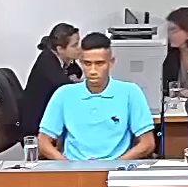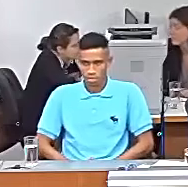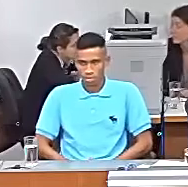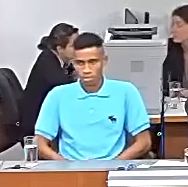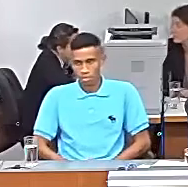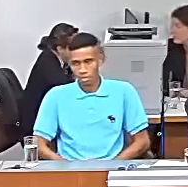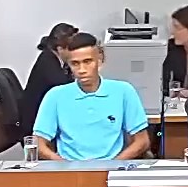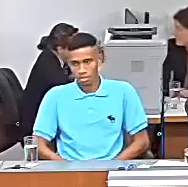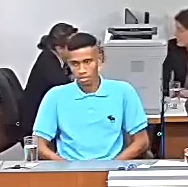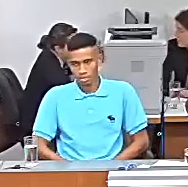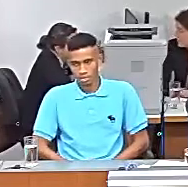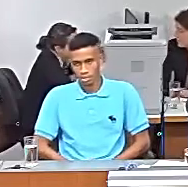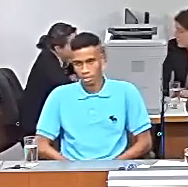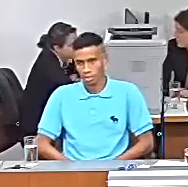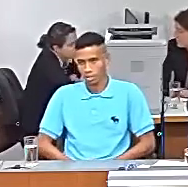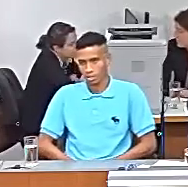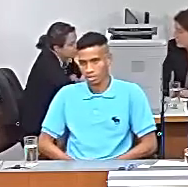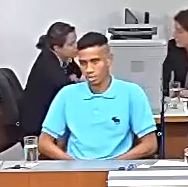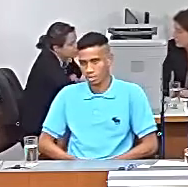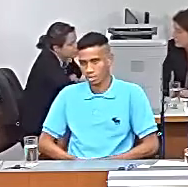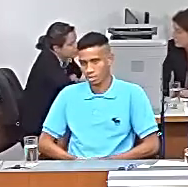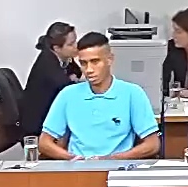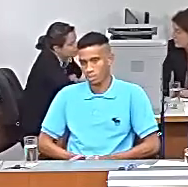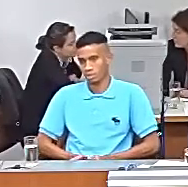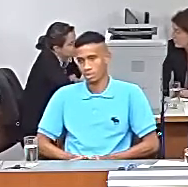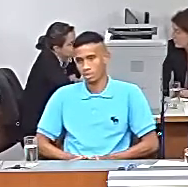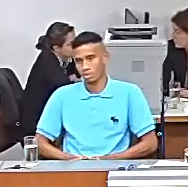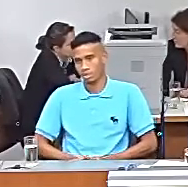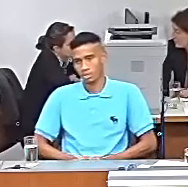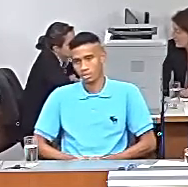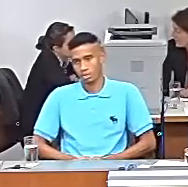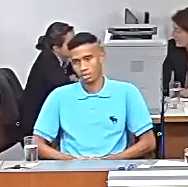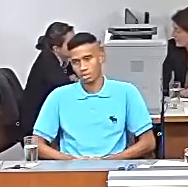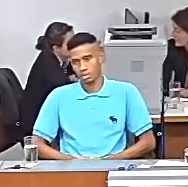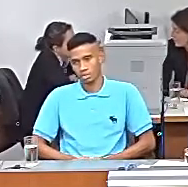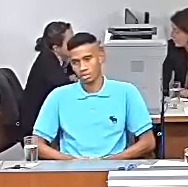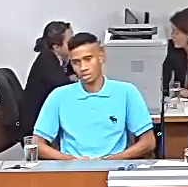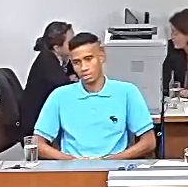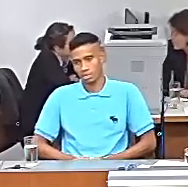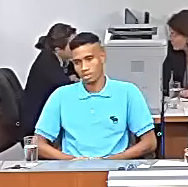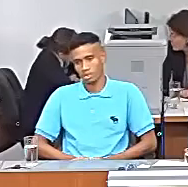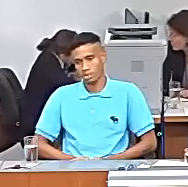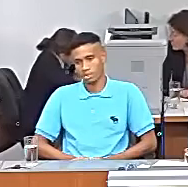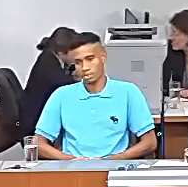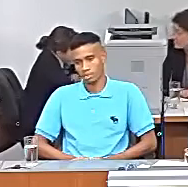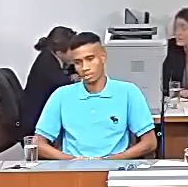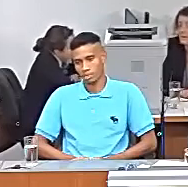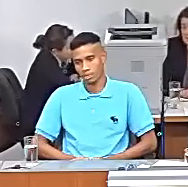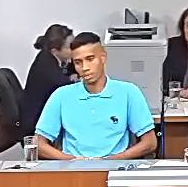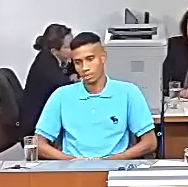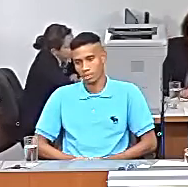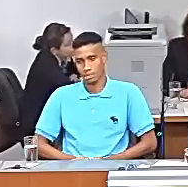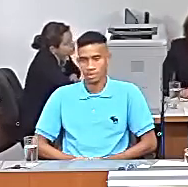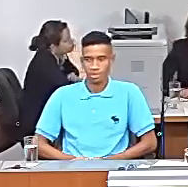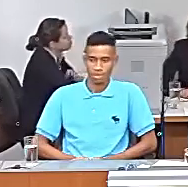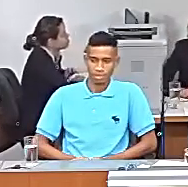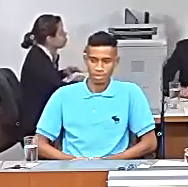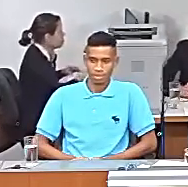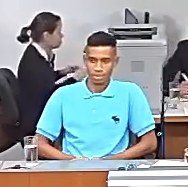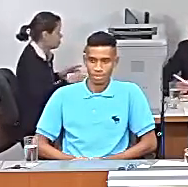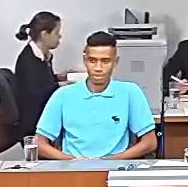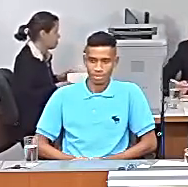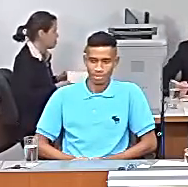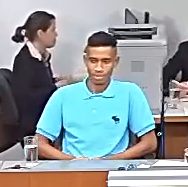tenha esses políticos, que a política boa, né, que venha criar oportunidades, né, para